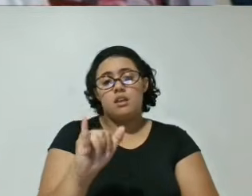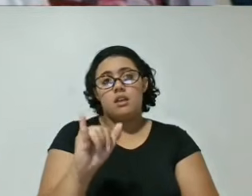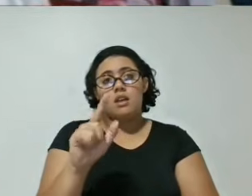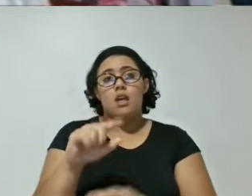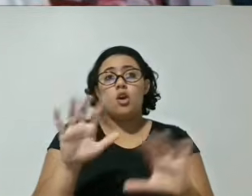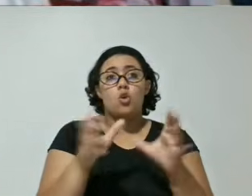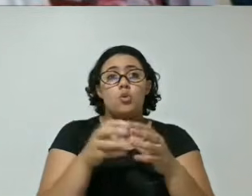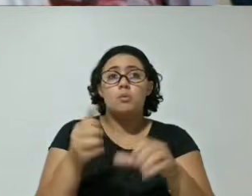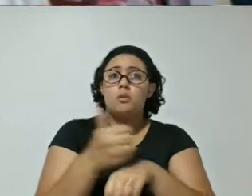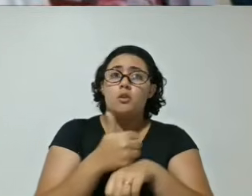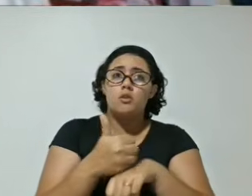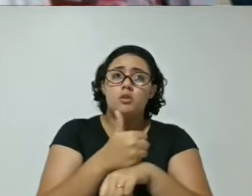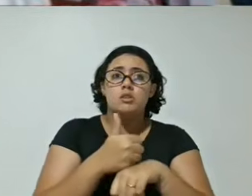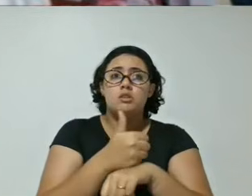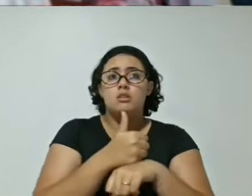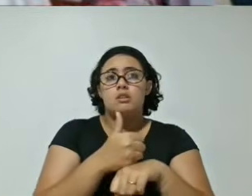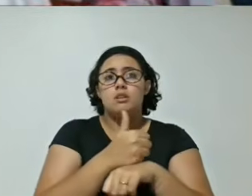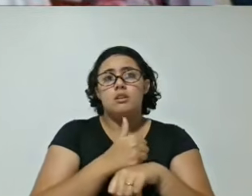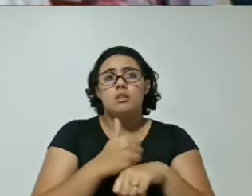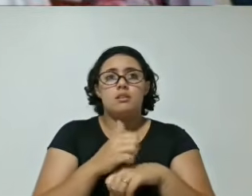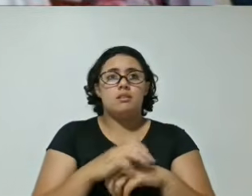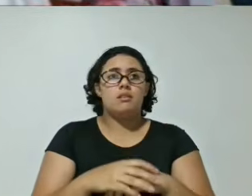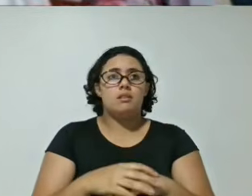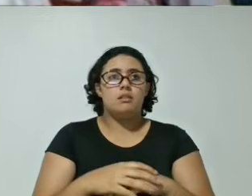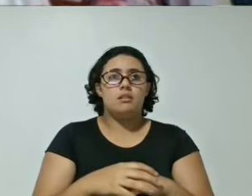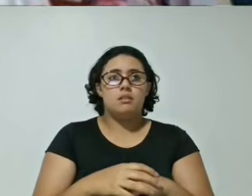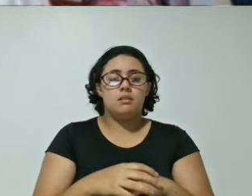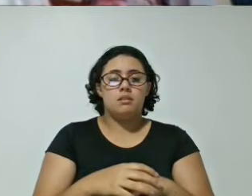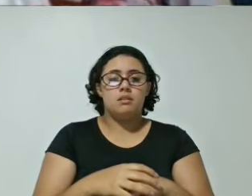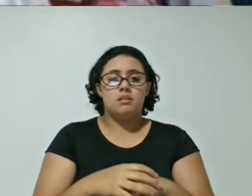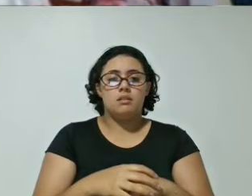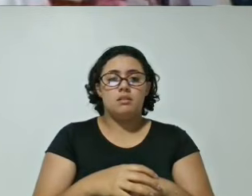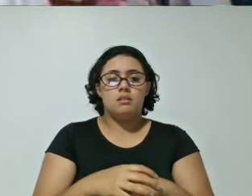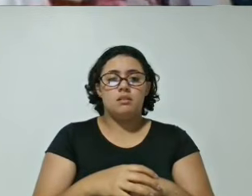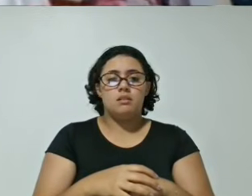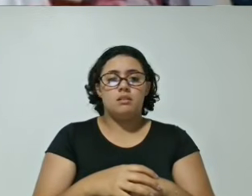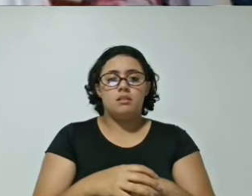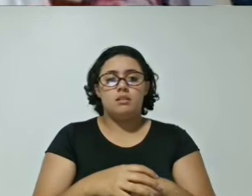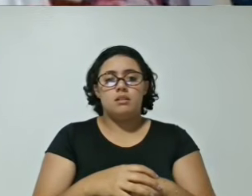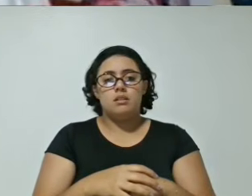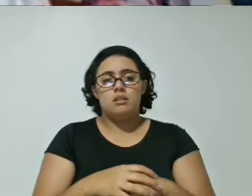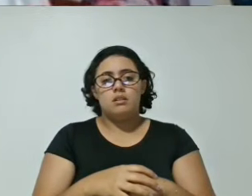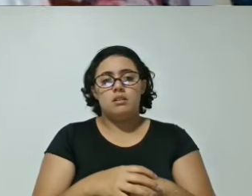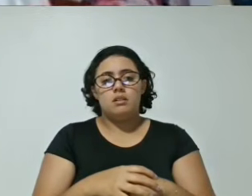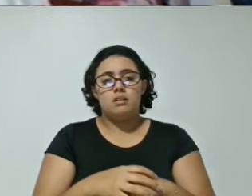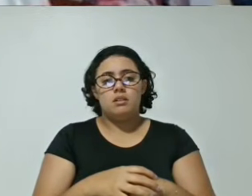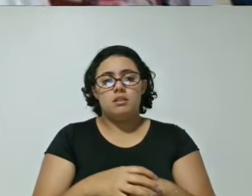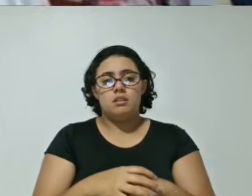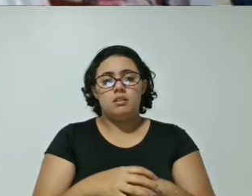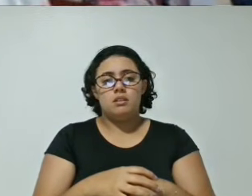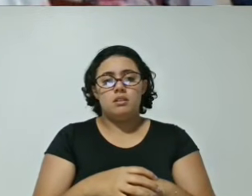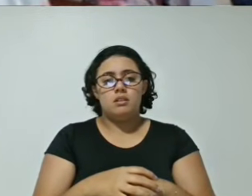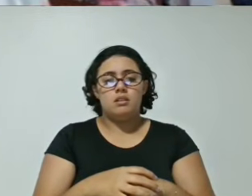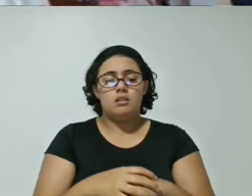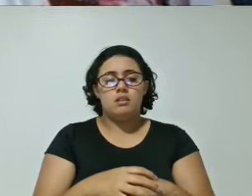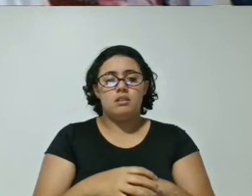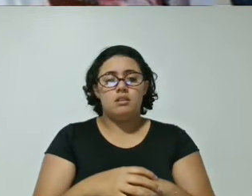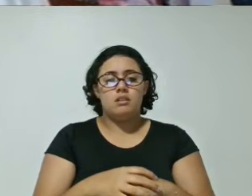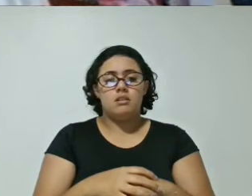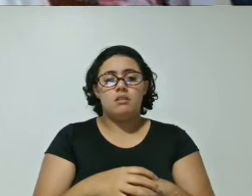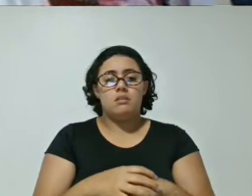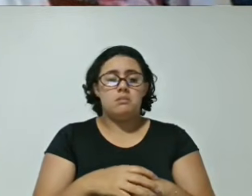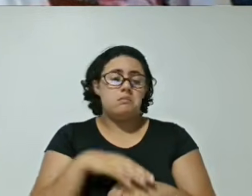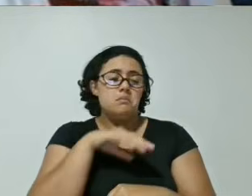mais de graça, ele vem aqui porque se for uma contrapartida do edital, se for, ou ele vem recebendo um cachê que